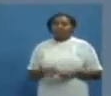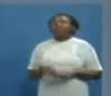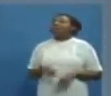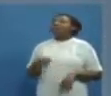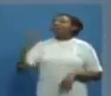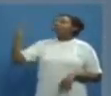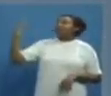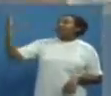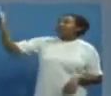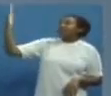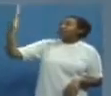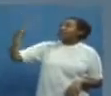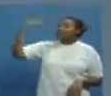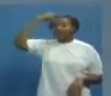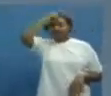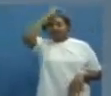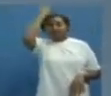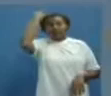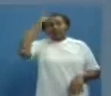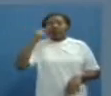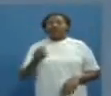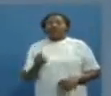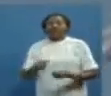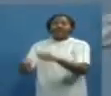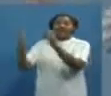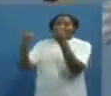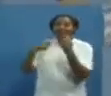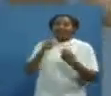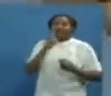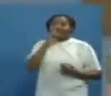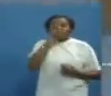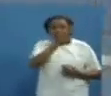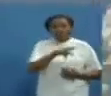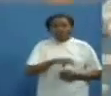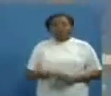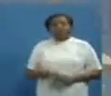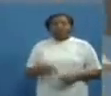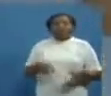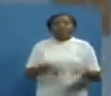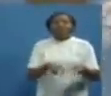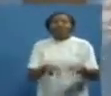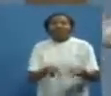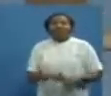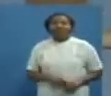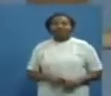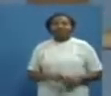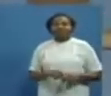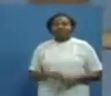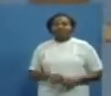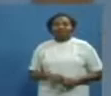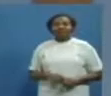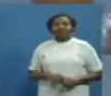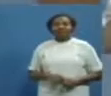está no saco usando diante de Deus de que lado eu estou você quer ser cheio do Espírito